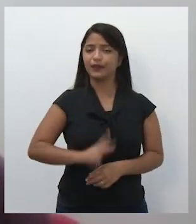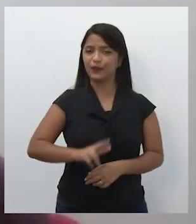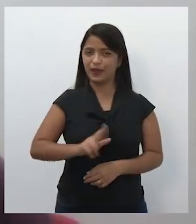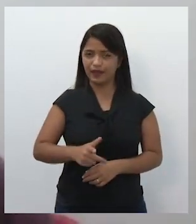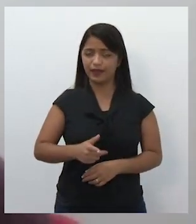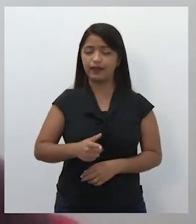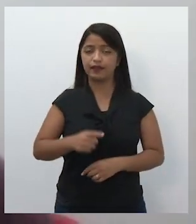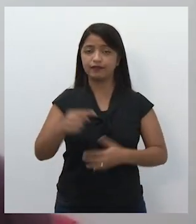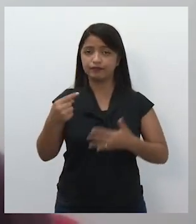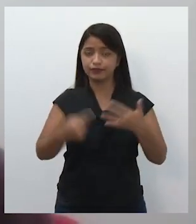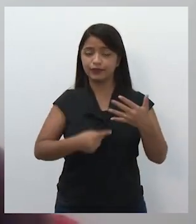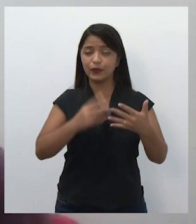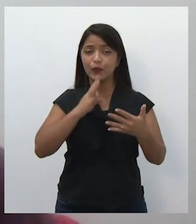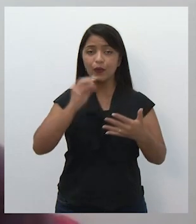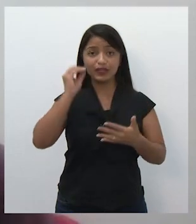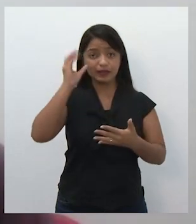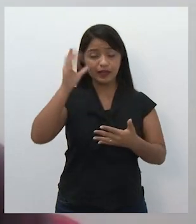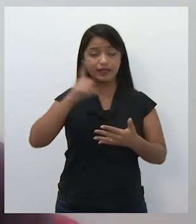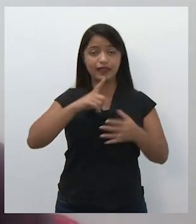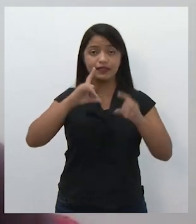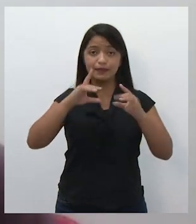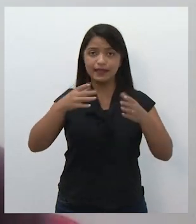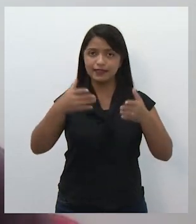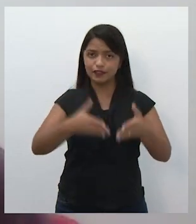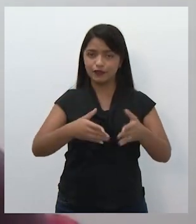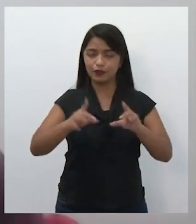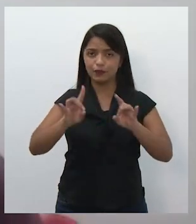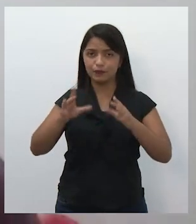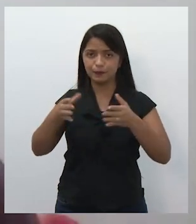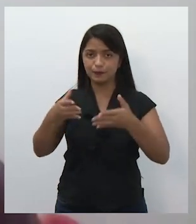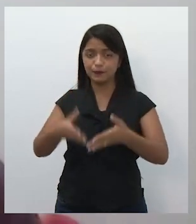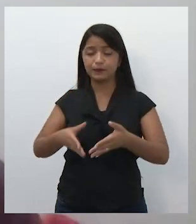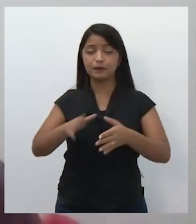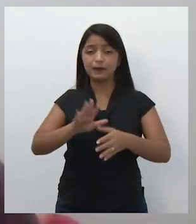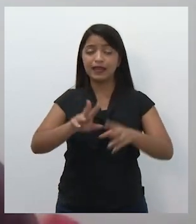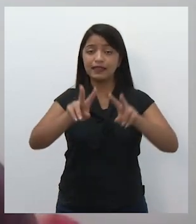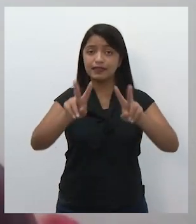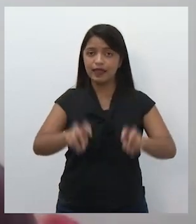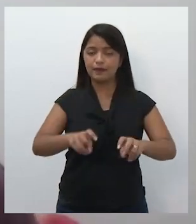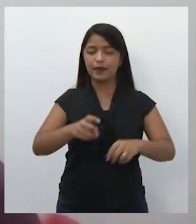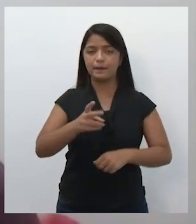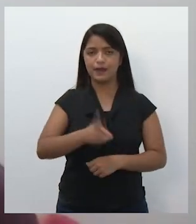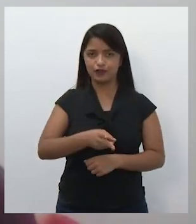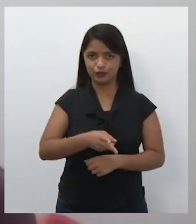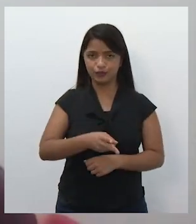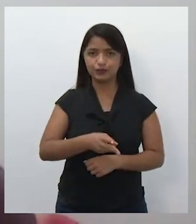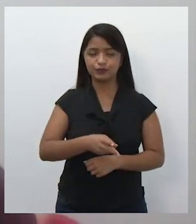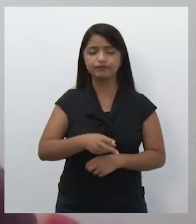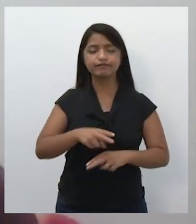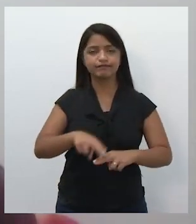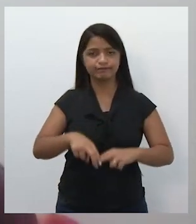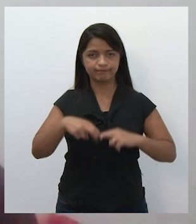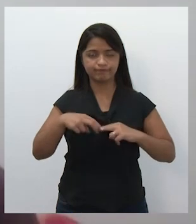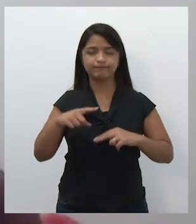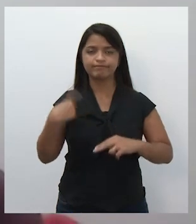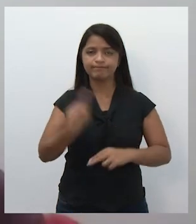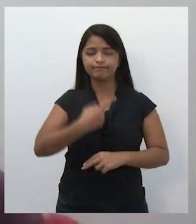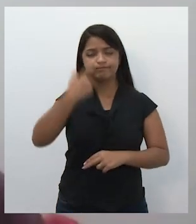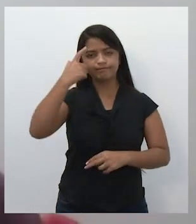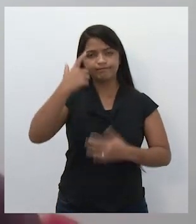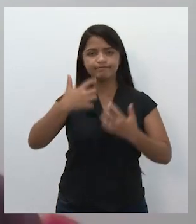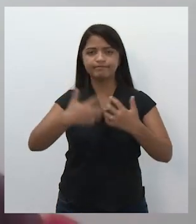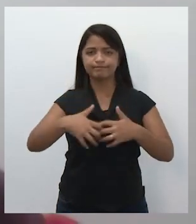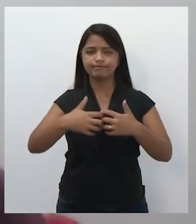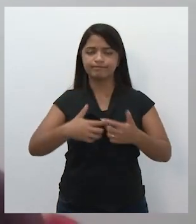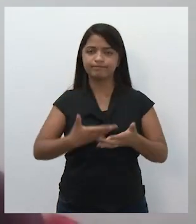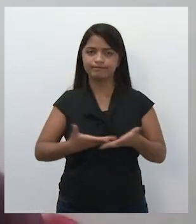conhecimento específicos, mas ele vai ver o mesmo tema. Por isso que a gente pensou nessa questão, nós até chamamos de diálogos possíveis, né? Então,